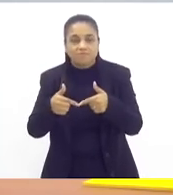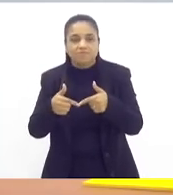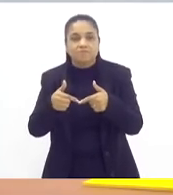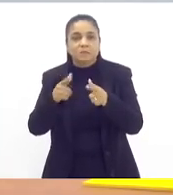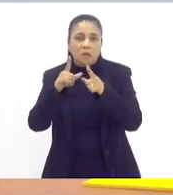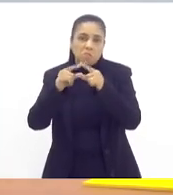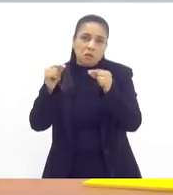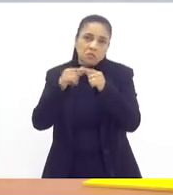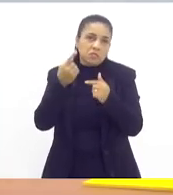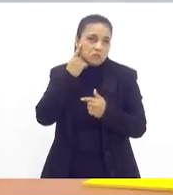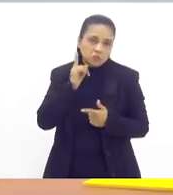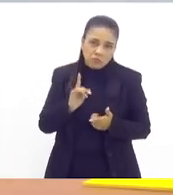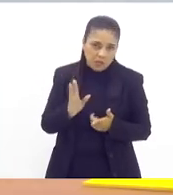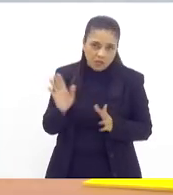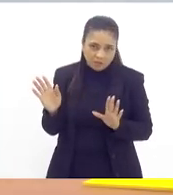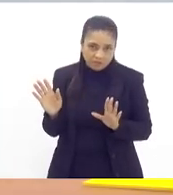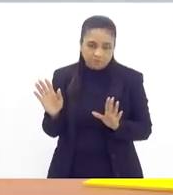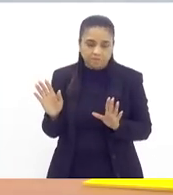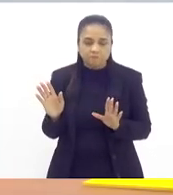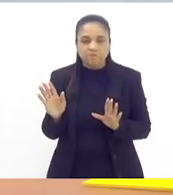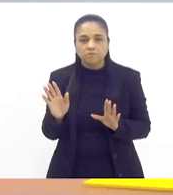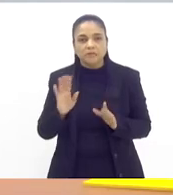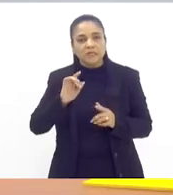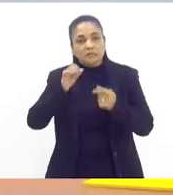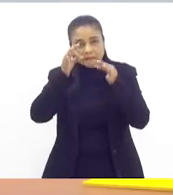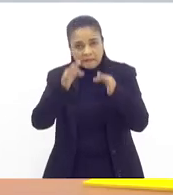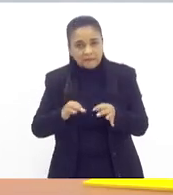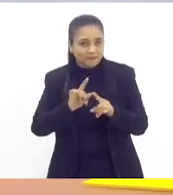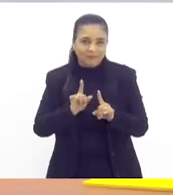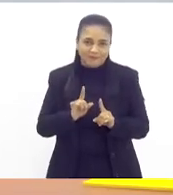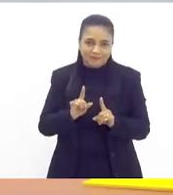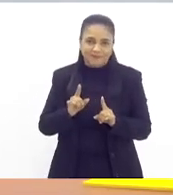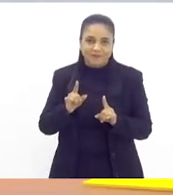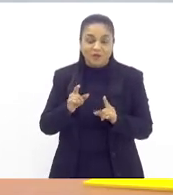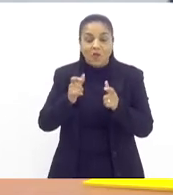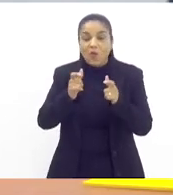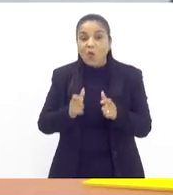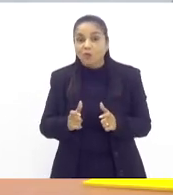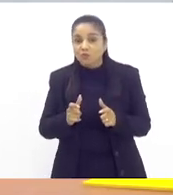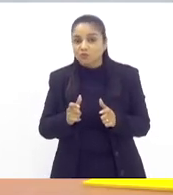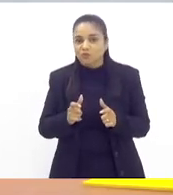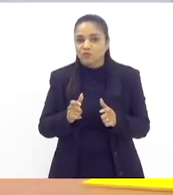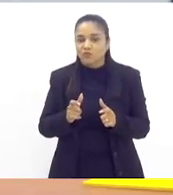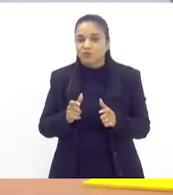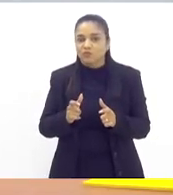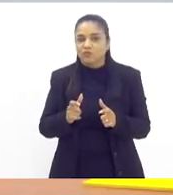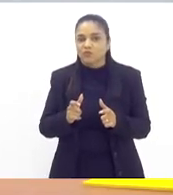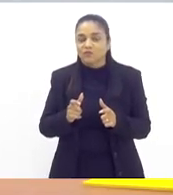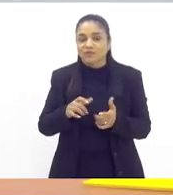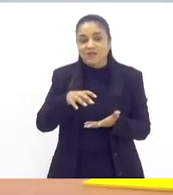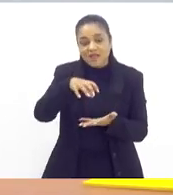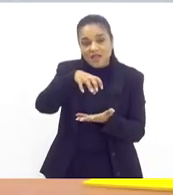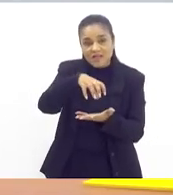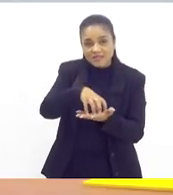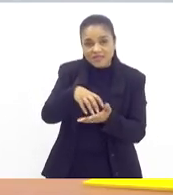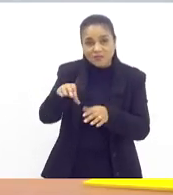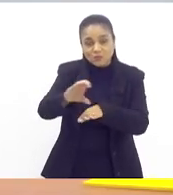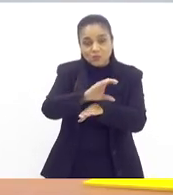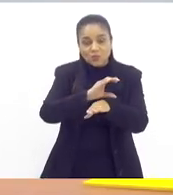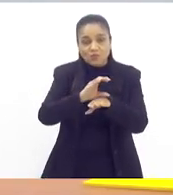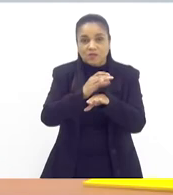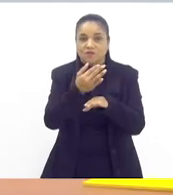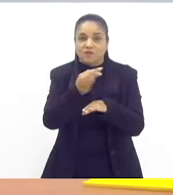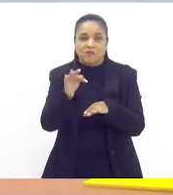ser em Brasília, eu não sei. Isso aí não está definido, não. Eu não sei onde é que vai ficar a sede do conselho federativo.